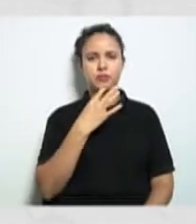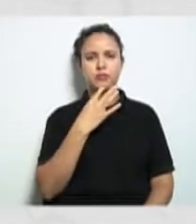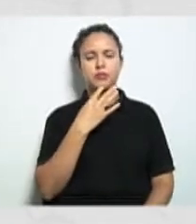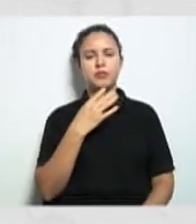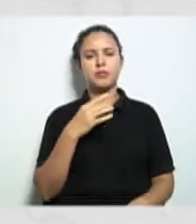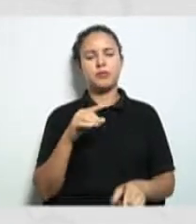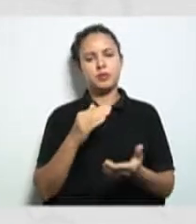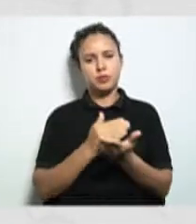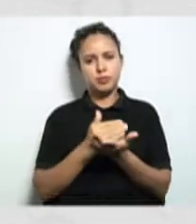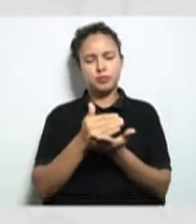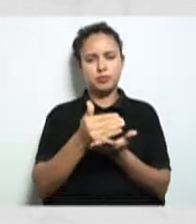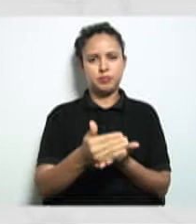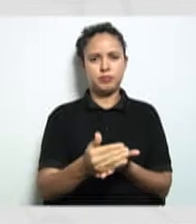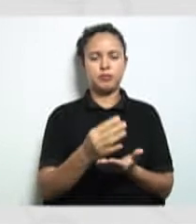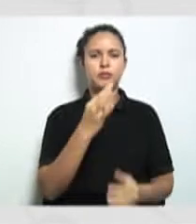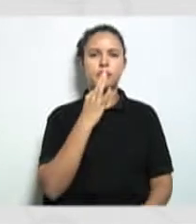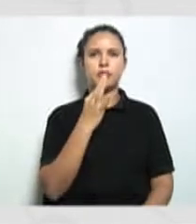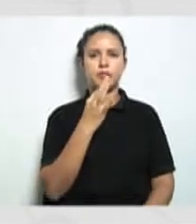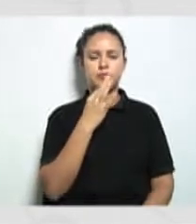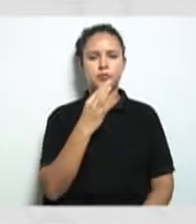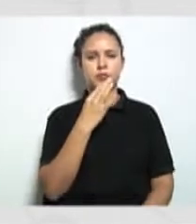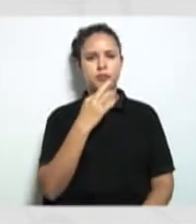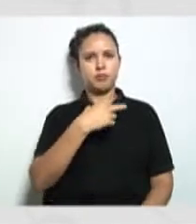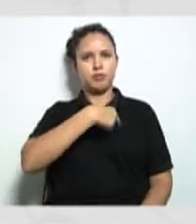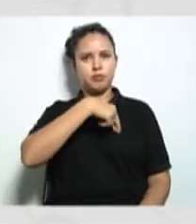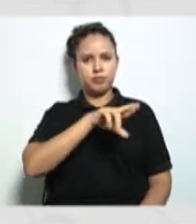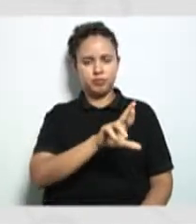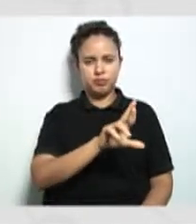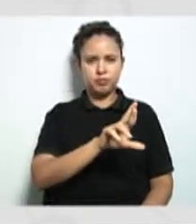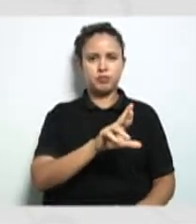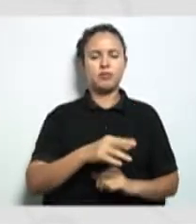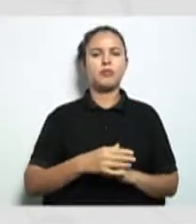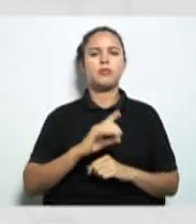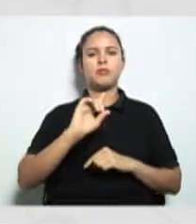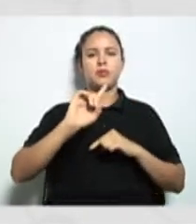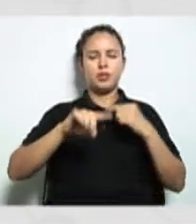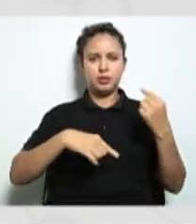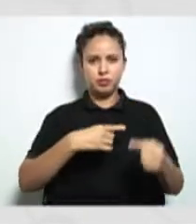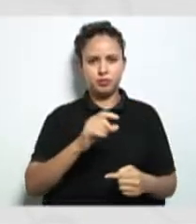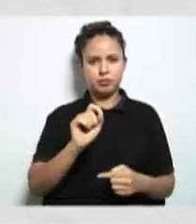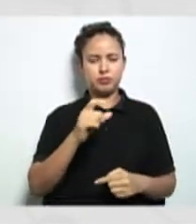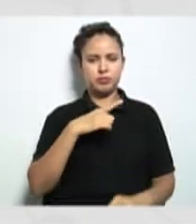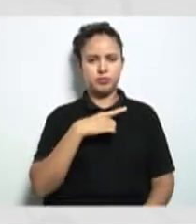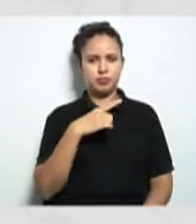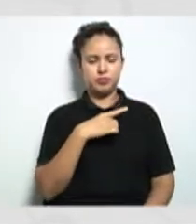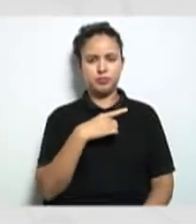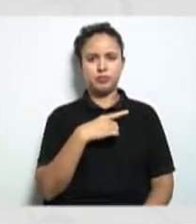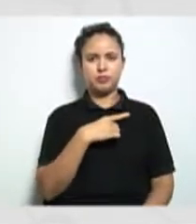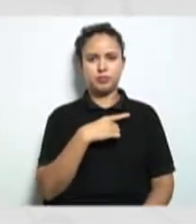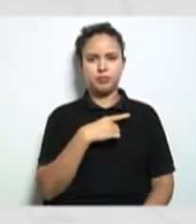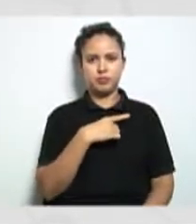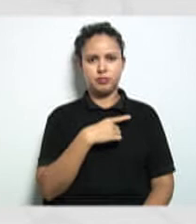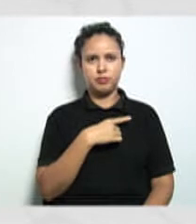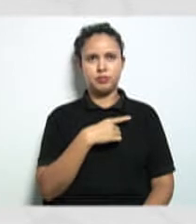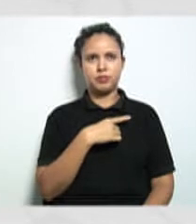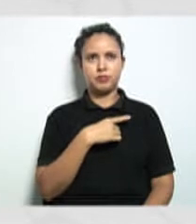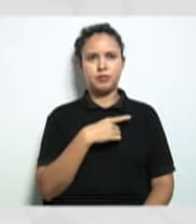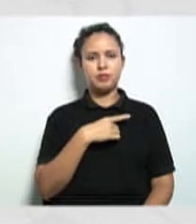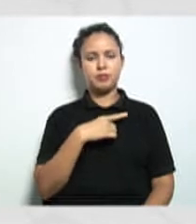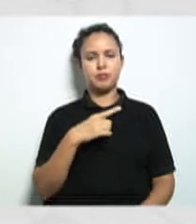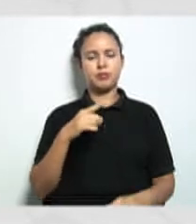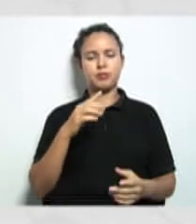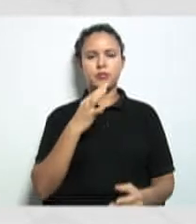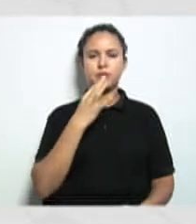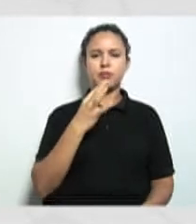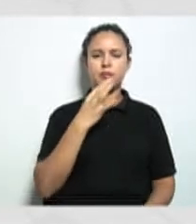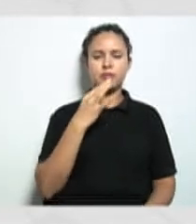então, com o conhecimento religioso. Depois, nós temos o